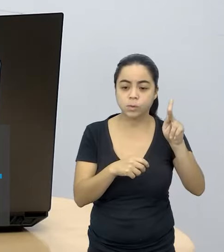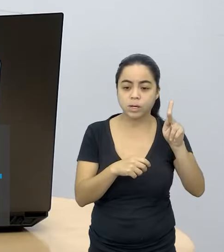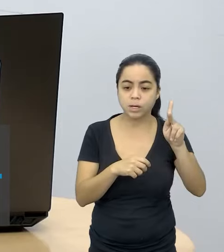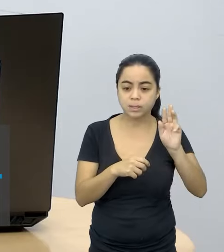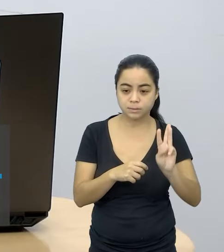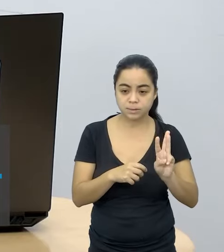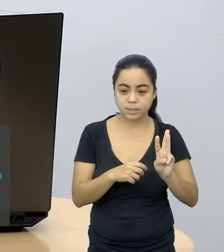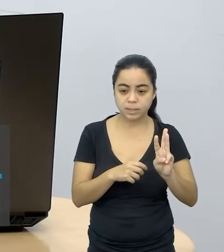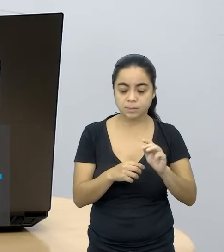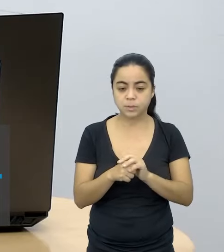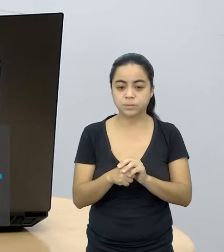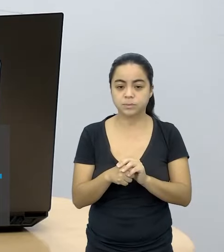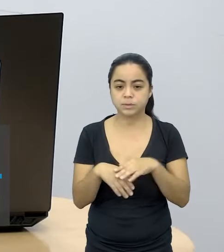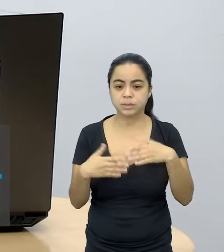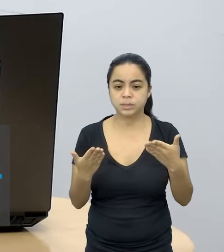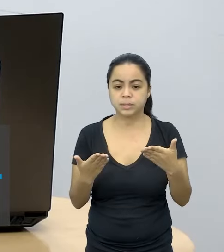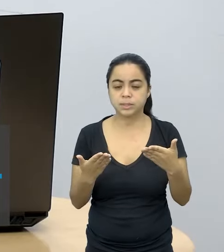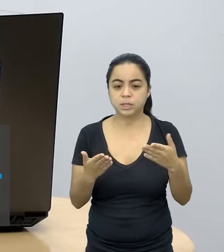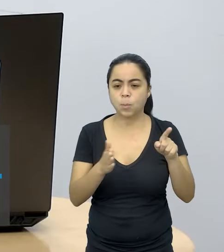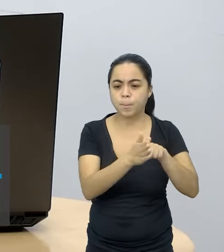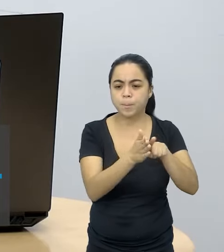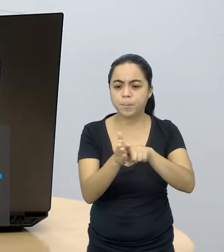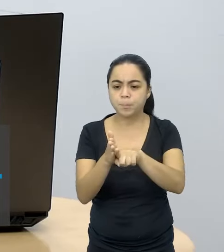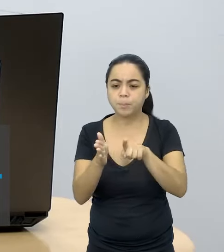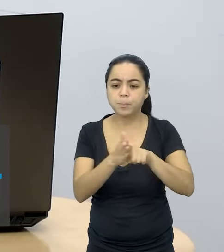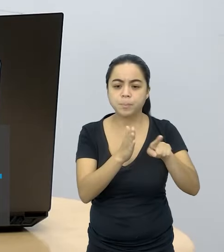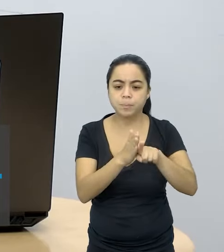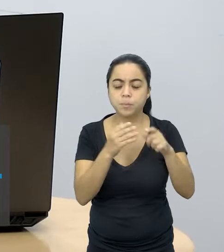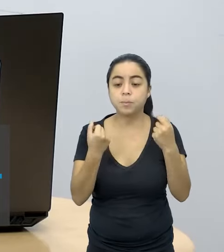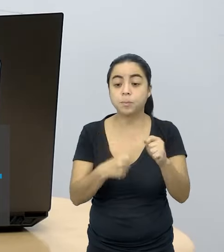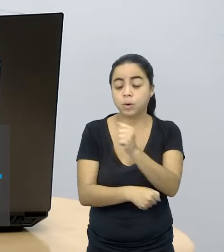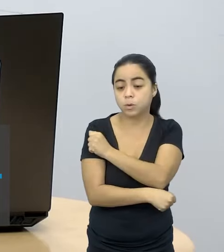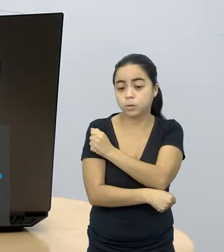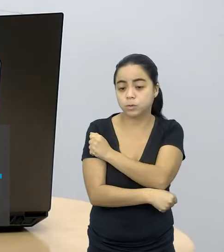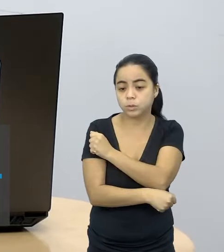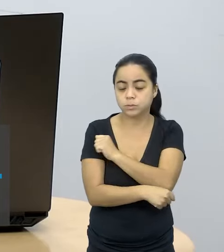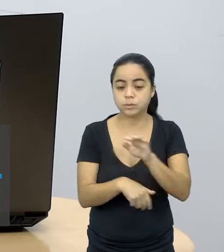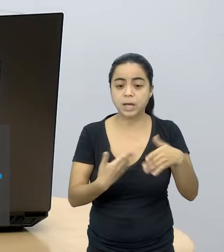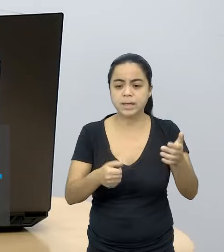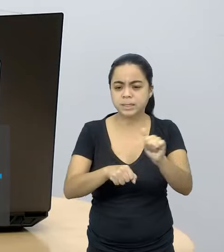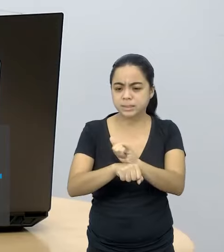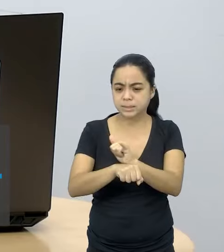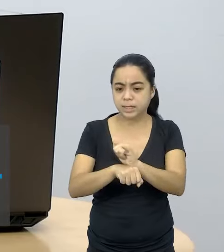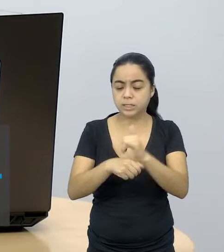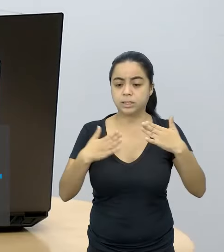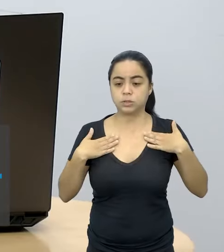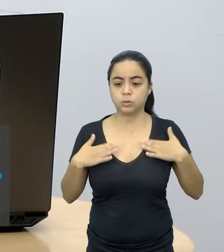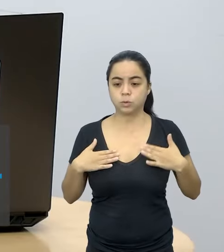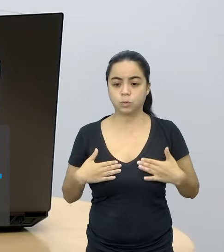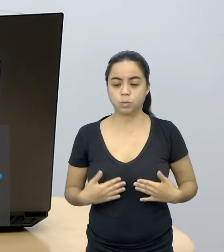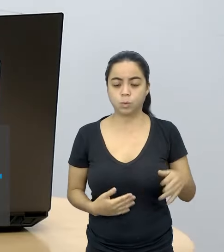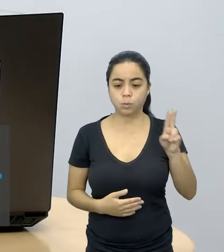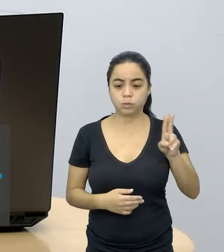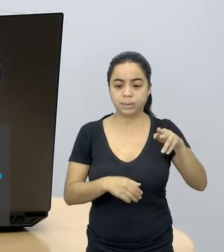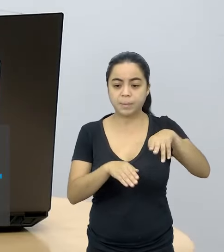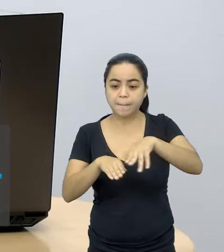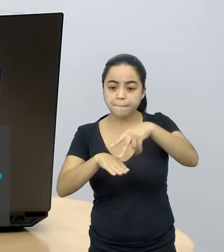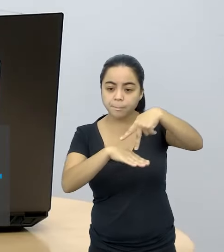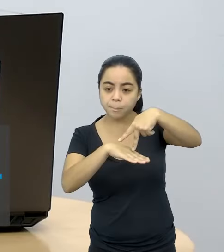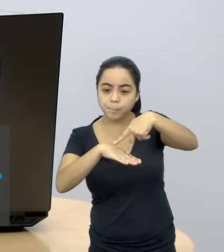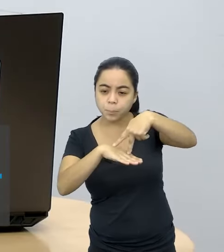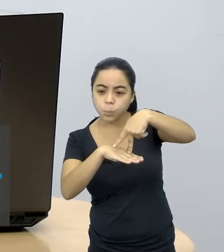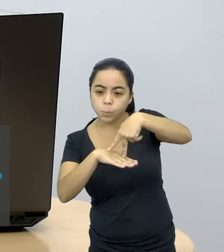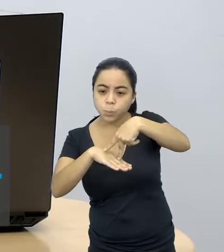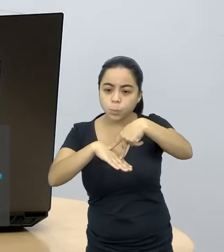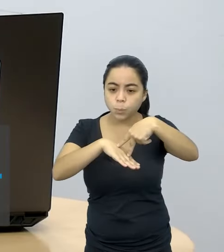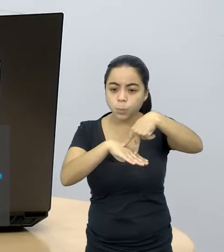W, né? Então, umas perguntas que vocês podem estar fazendo para os alunos. Quais estratégias o corpo utiliza para manter a posição do equilíbrio? Né?